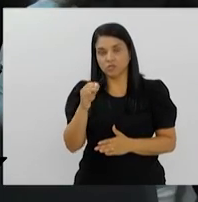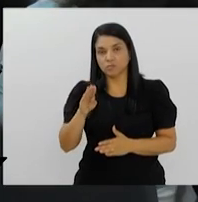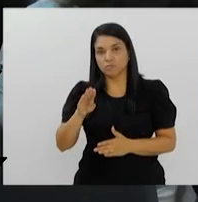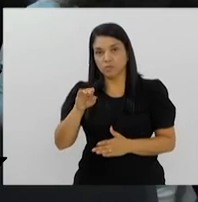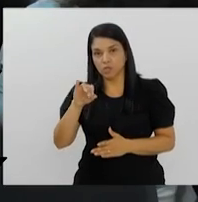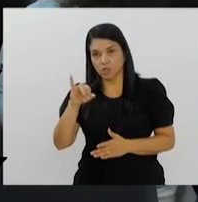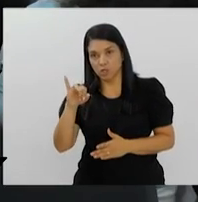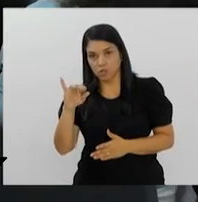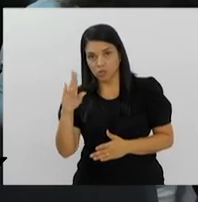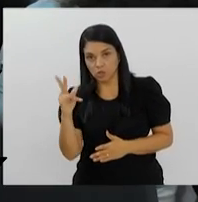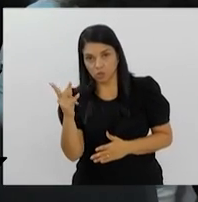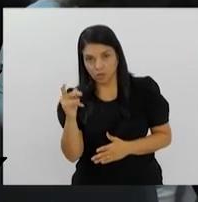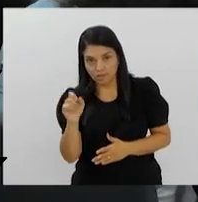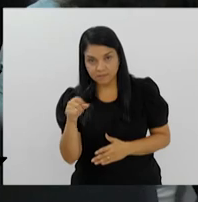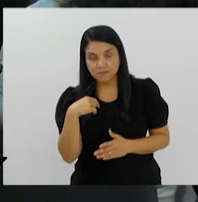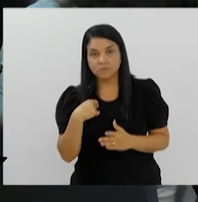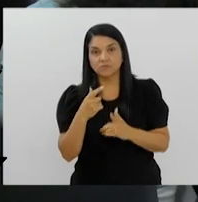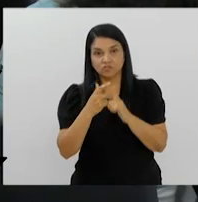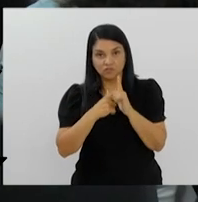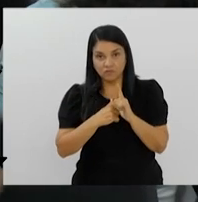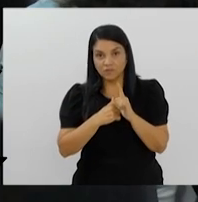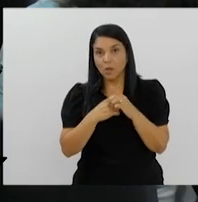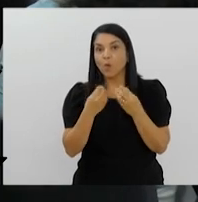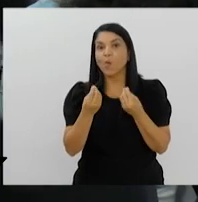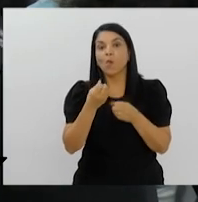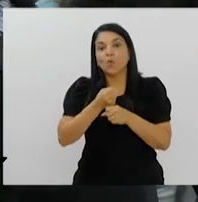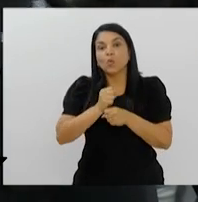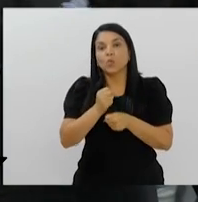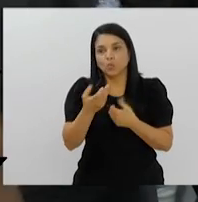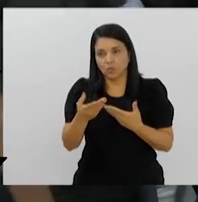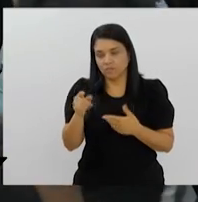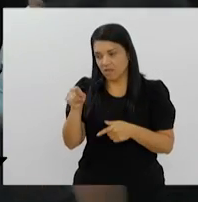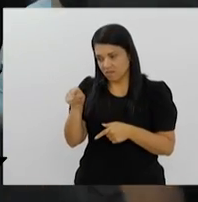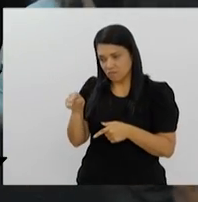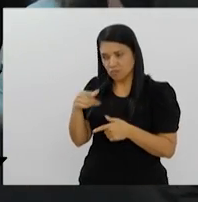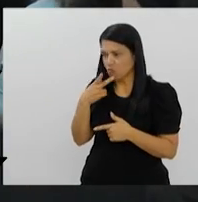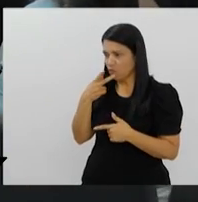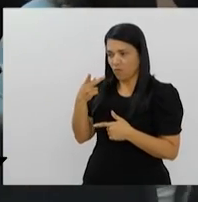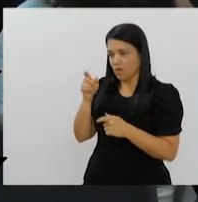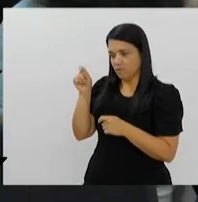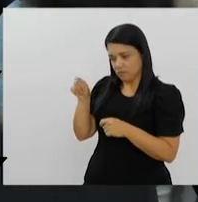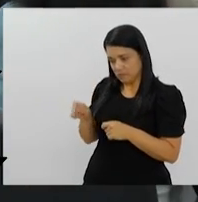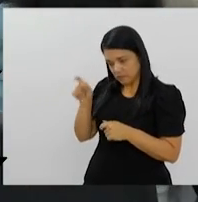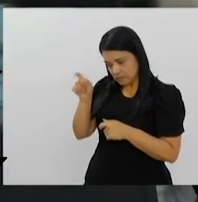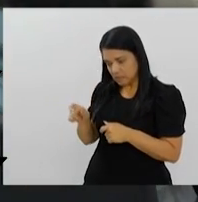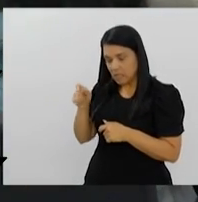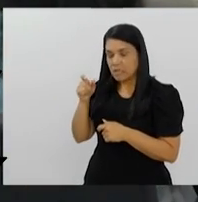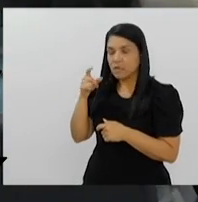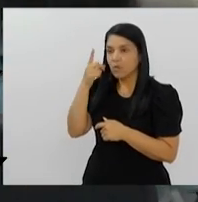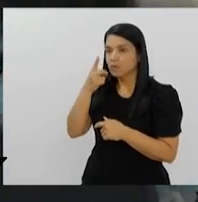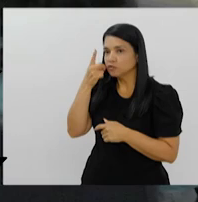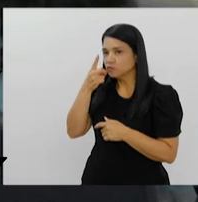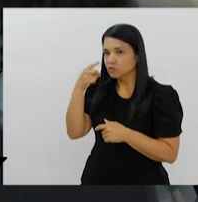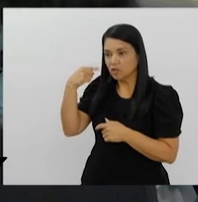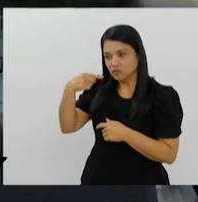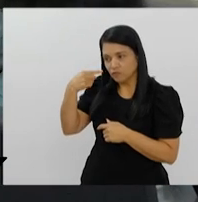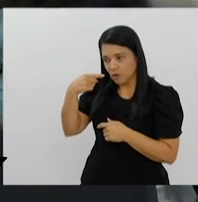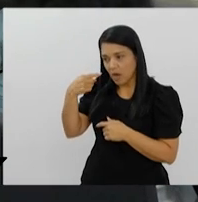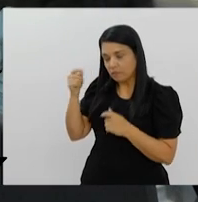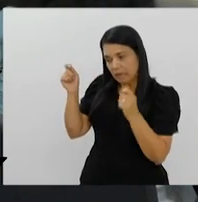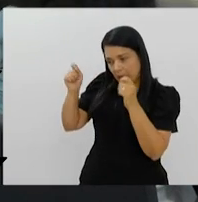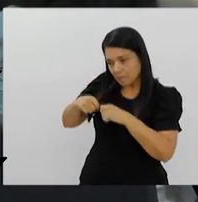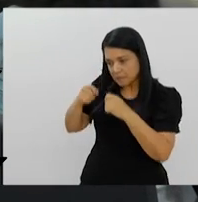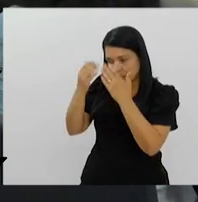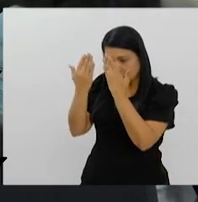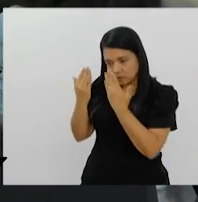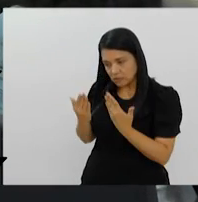né de novo eu não tô dizendo que o senhor como advogado tem capacidade de analisar balancete porque eu também sou advogado